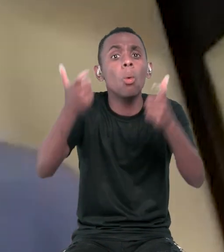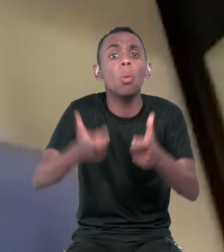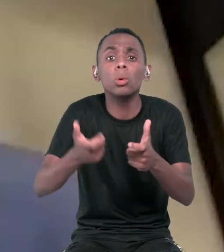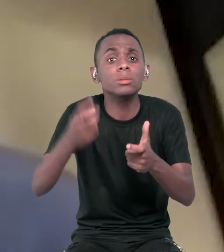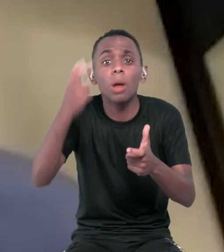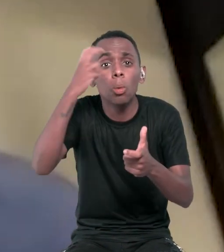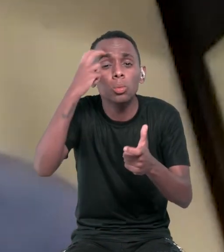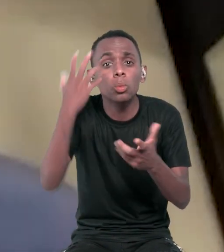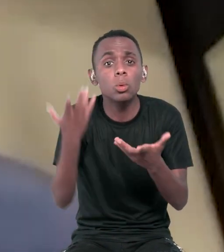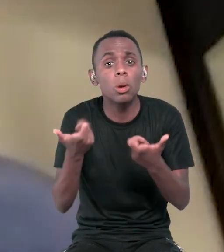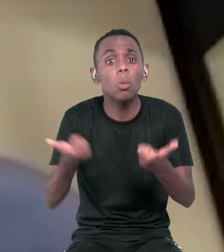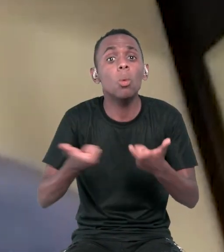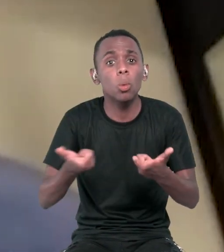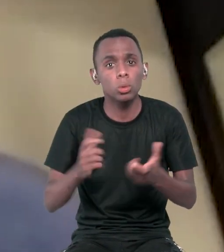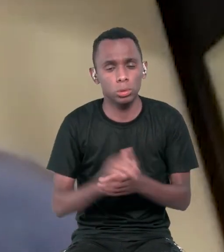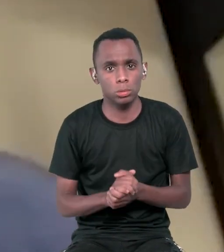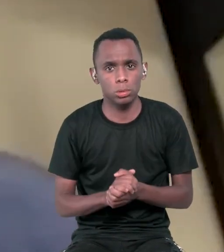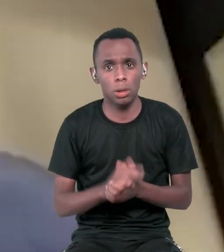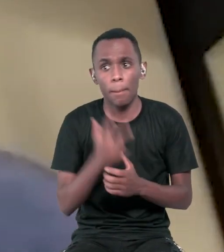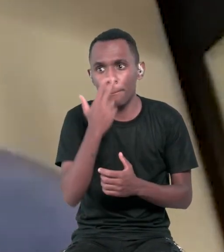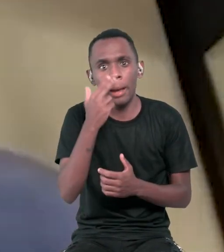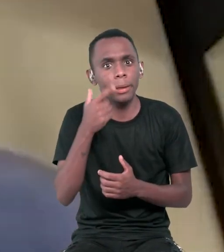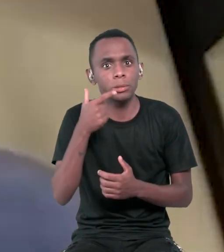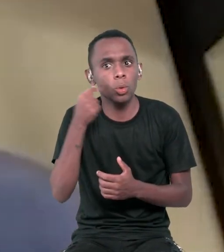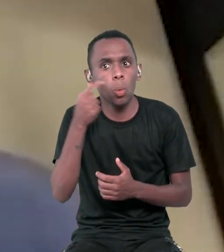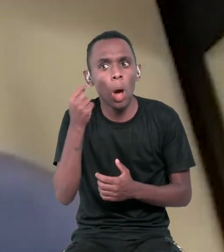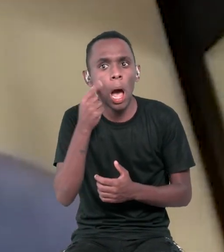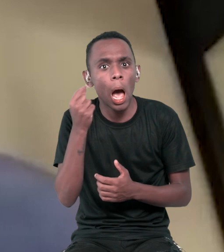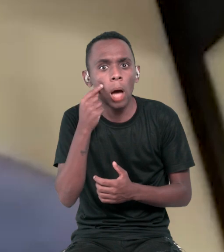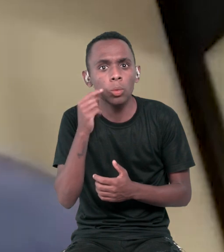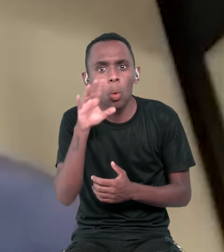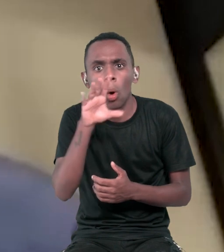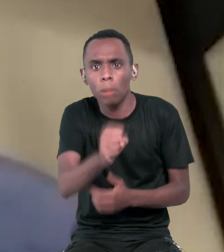Cadê a cultura? O gato comeu.